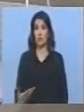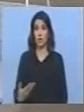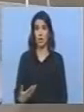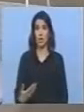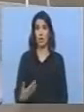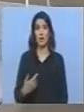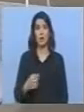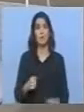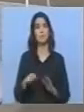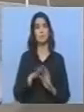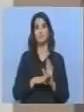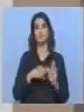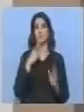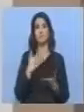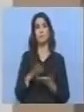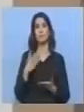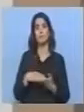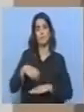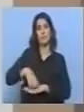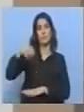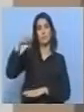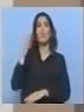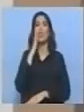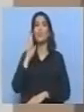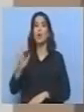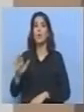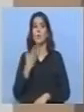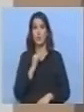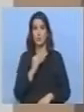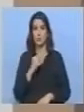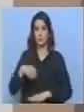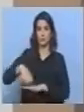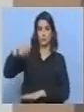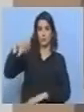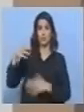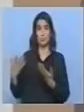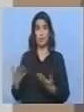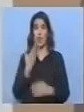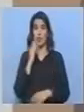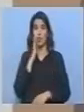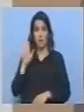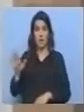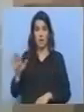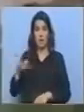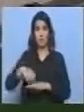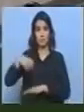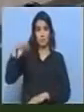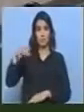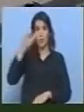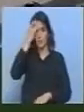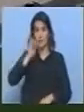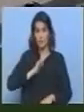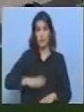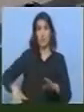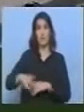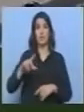um enorme programa de construção de residências de estudantes. As residências de estudantes hoje são, do meu ponto de vista, em Lisboa,